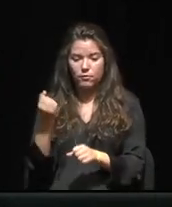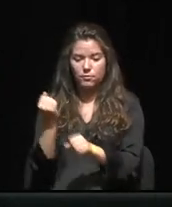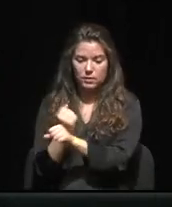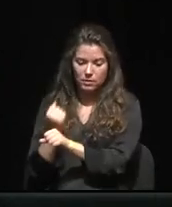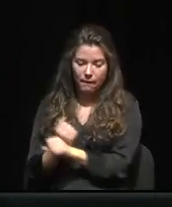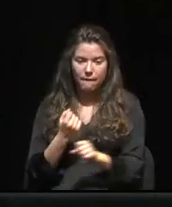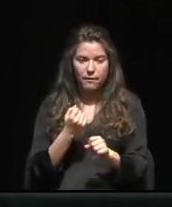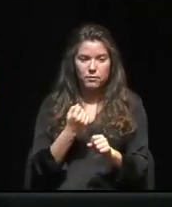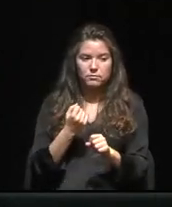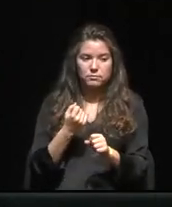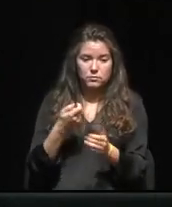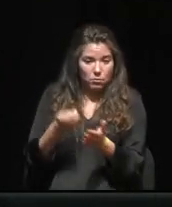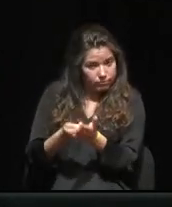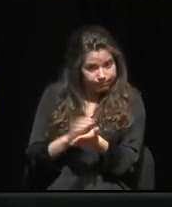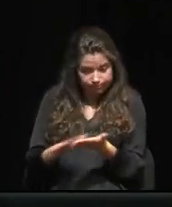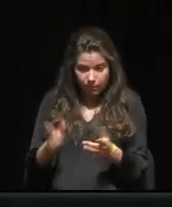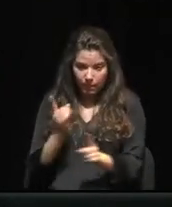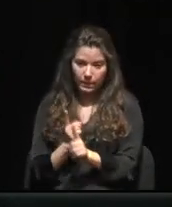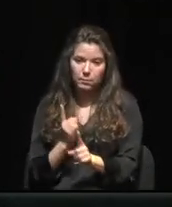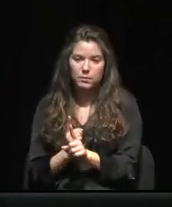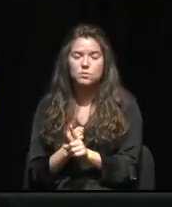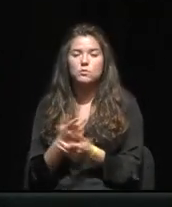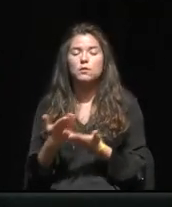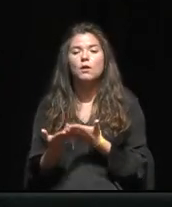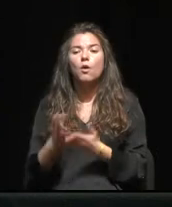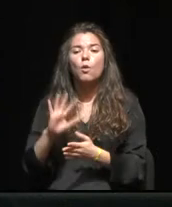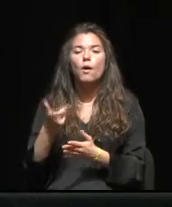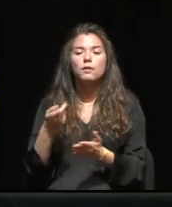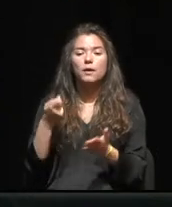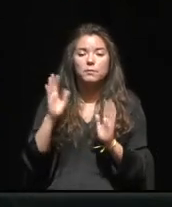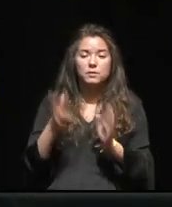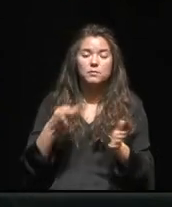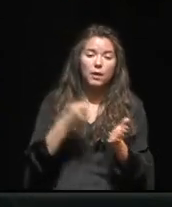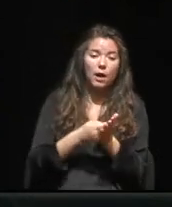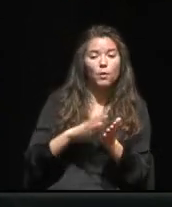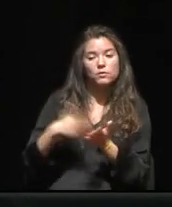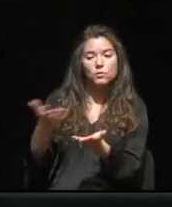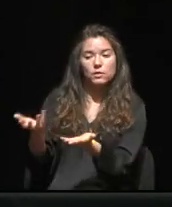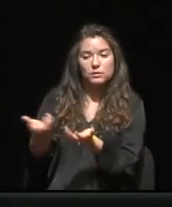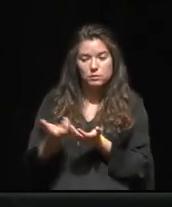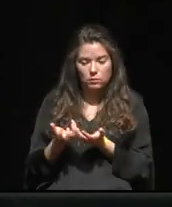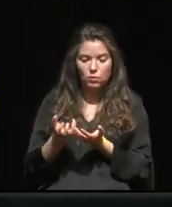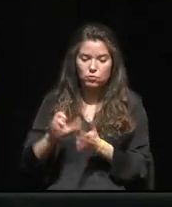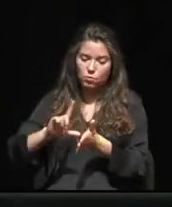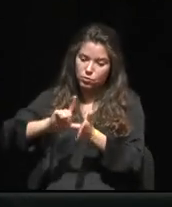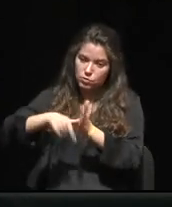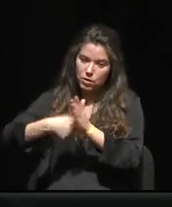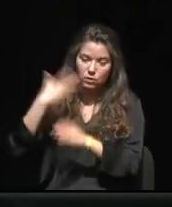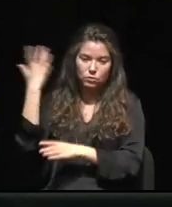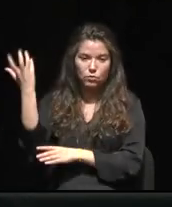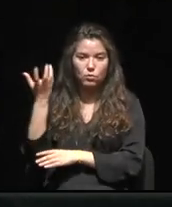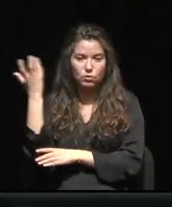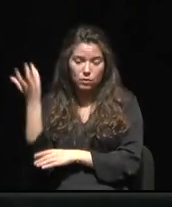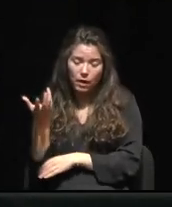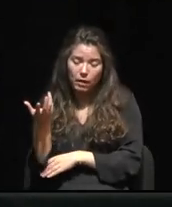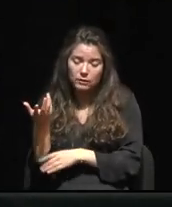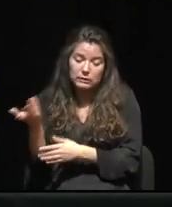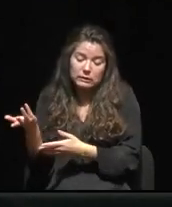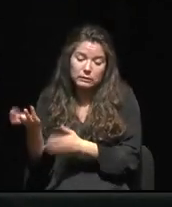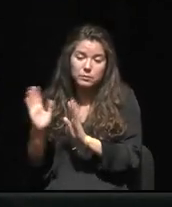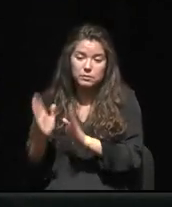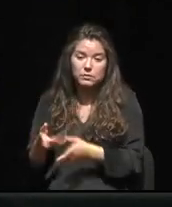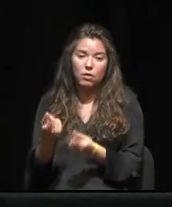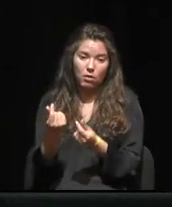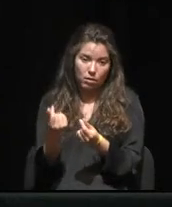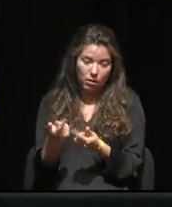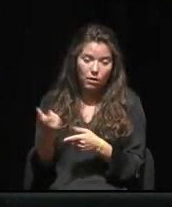das atividades são gratuitas quando é que elas não são gratuitas quando há um regime de acolhimento de um projeto cultural e que necessita dessa